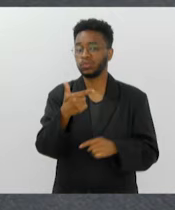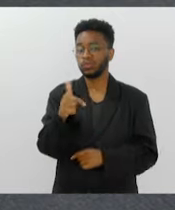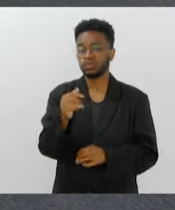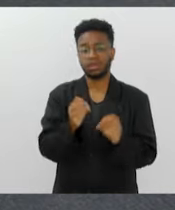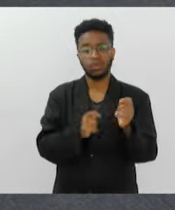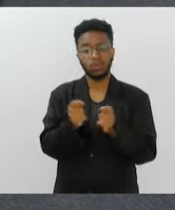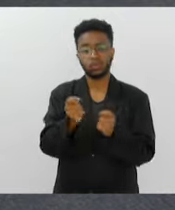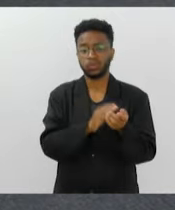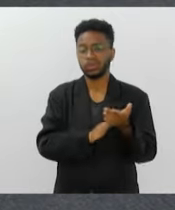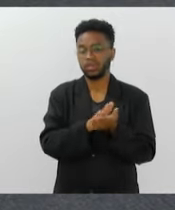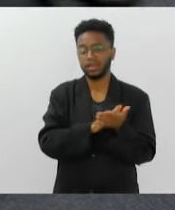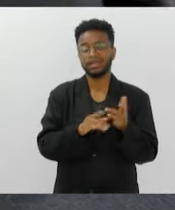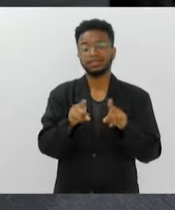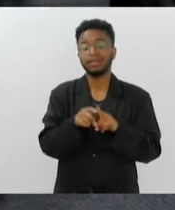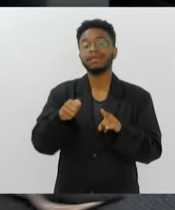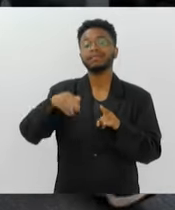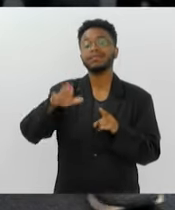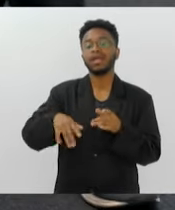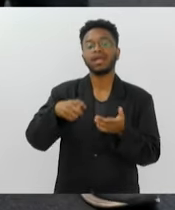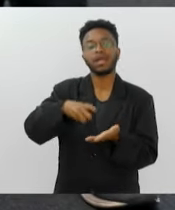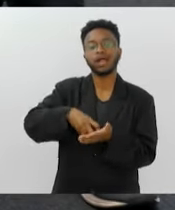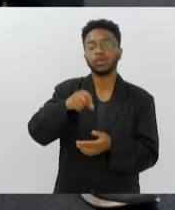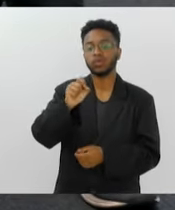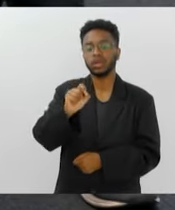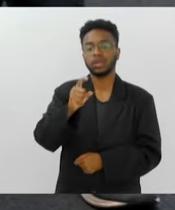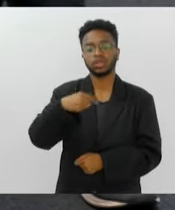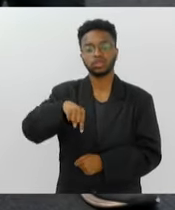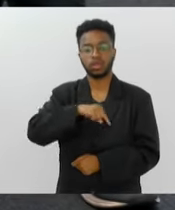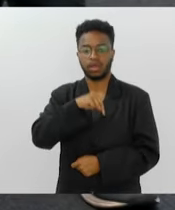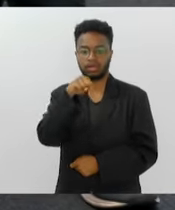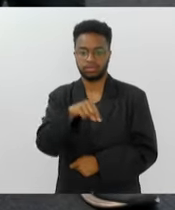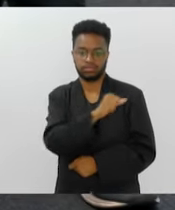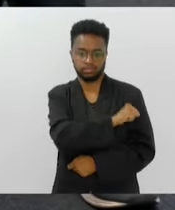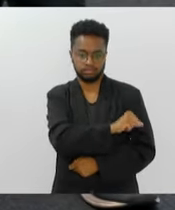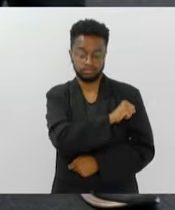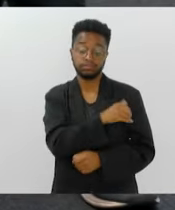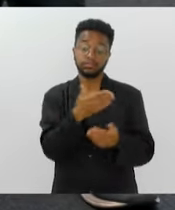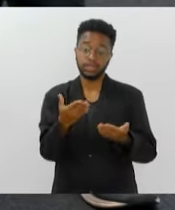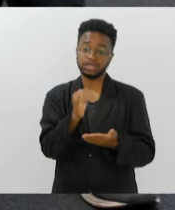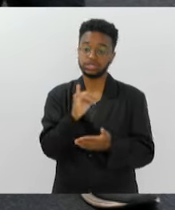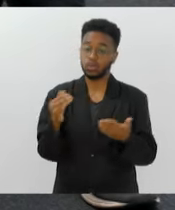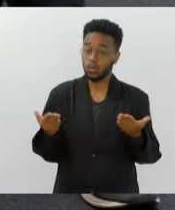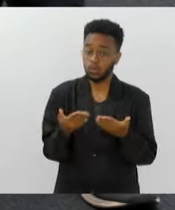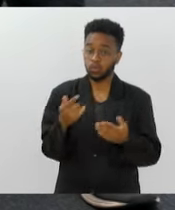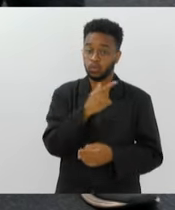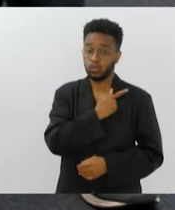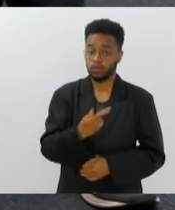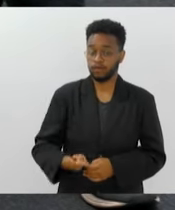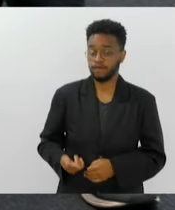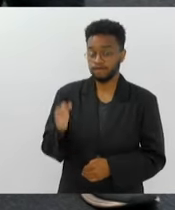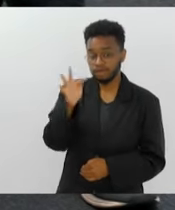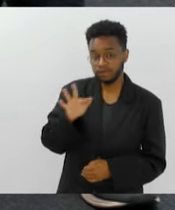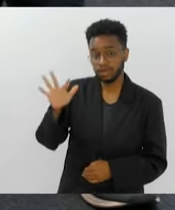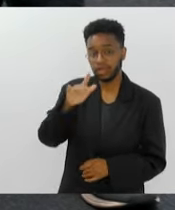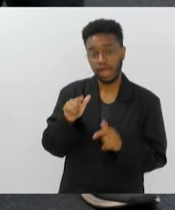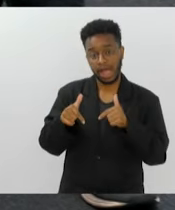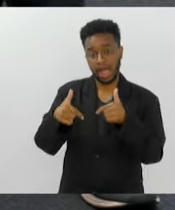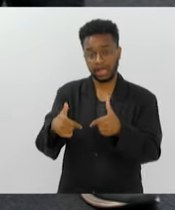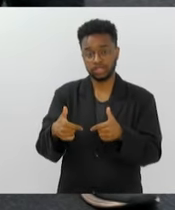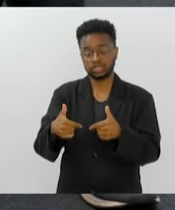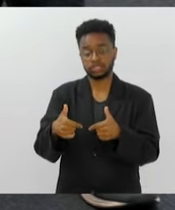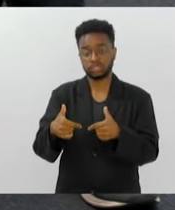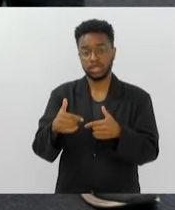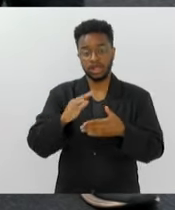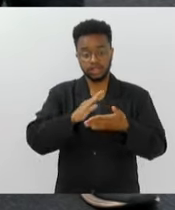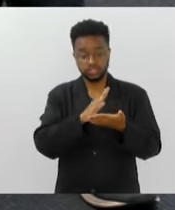controle e quem paga o preço somos nós aqui no Rio de Janeiro se o governo federal hoje fizesse papel nas fronteiras e não deixassem